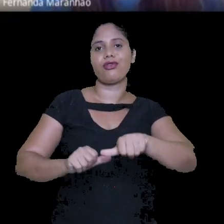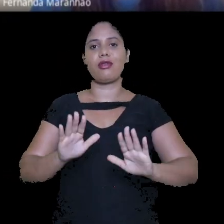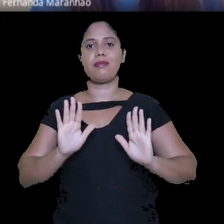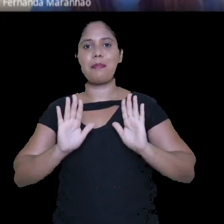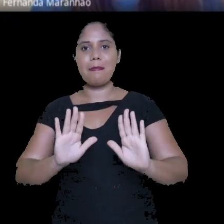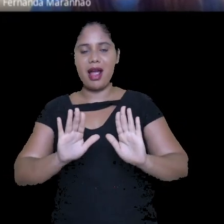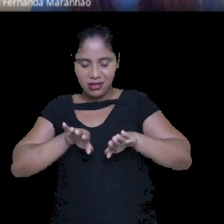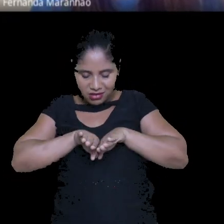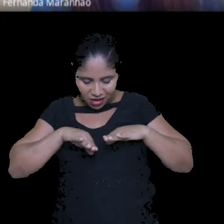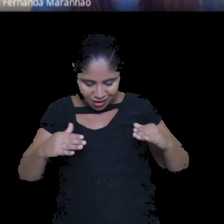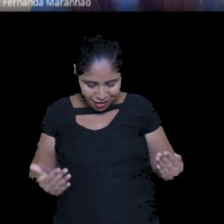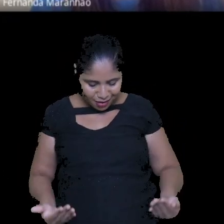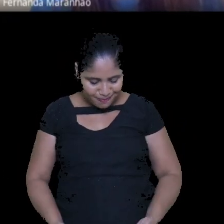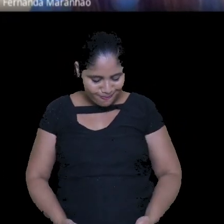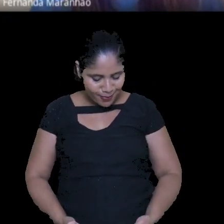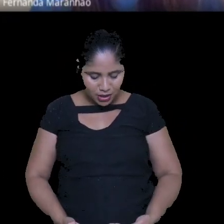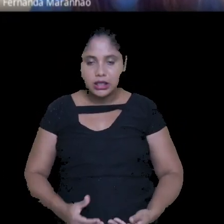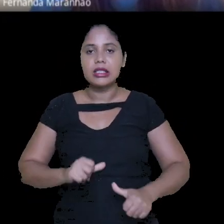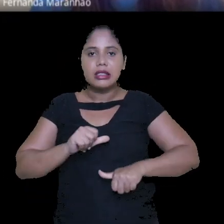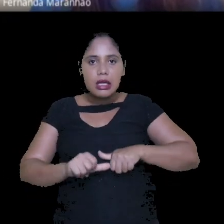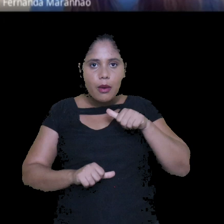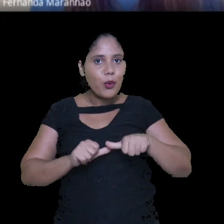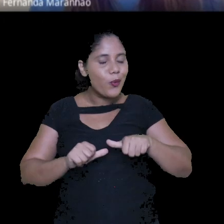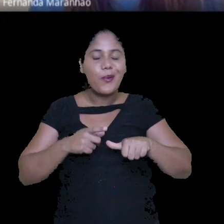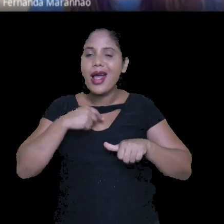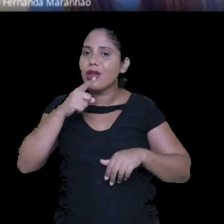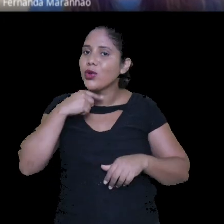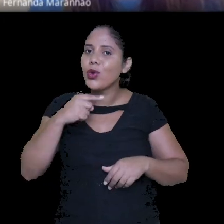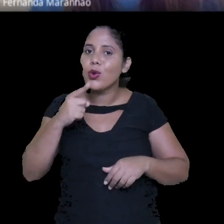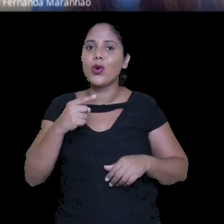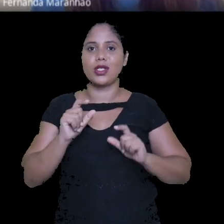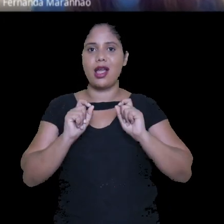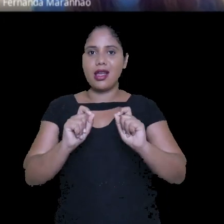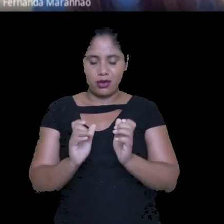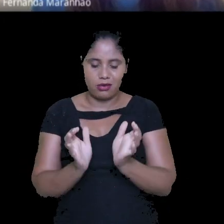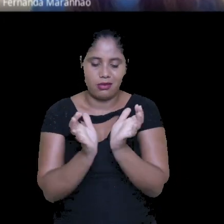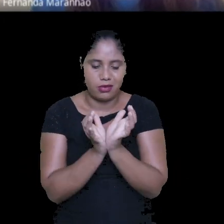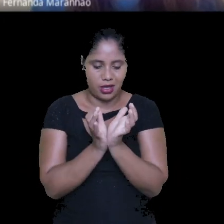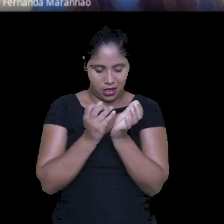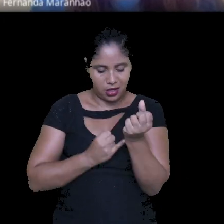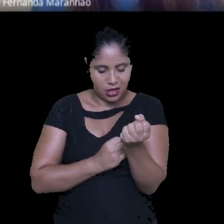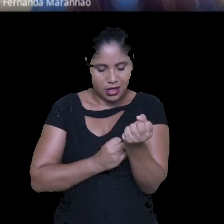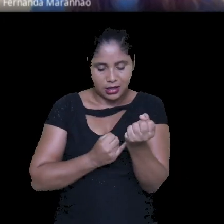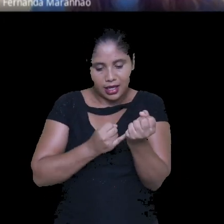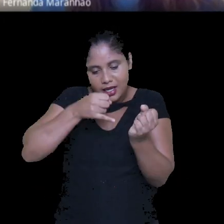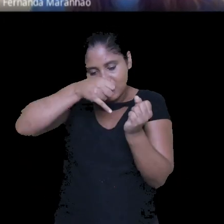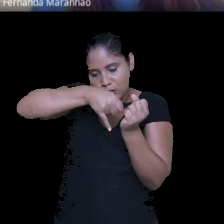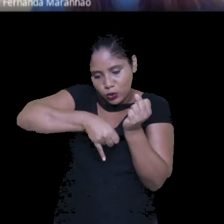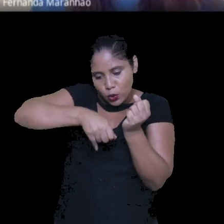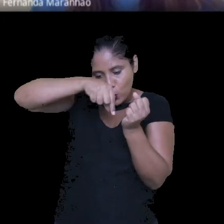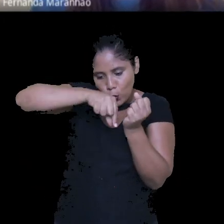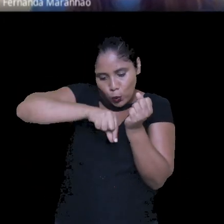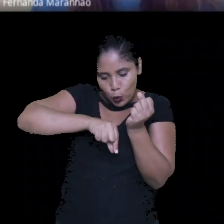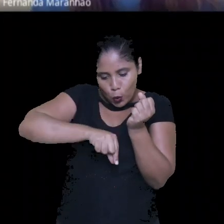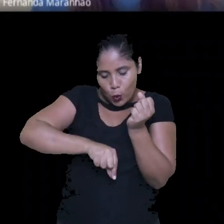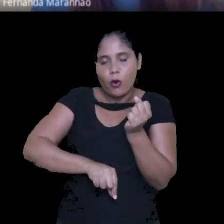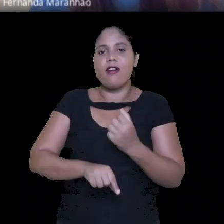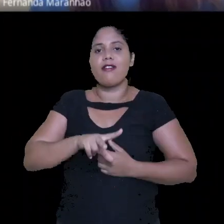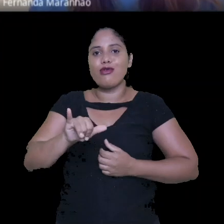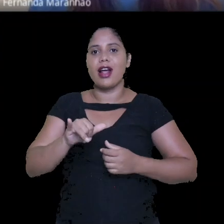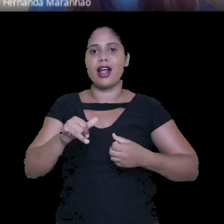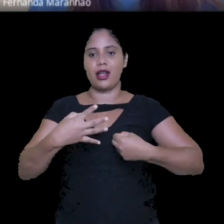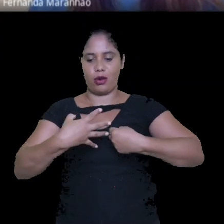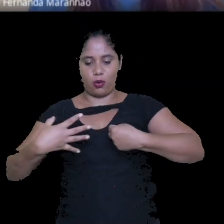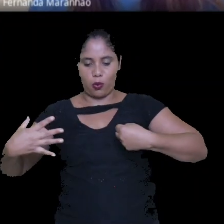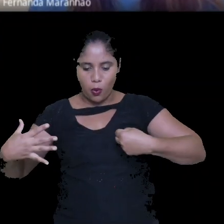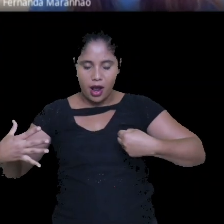Code que pode ser lido para acesso, mais uma vez, à publicação que explica a fisiopatologia dessa condição. No